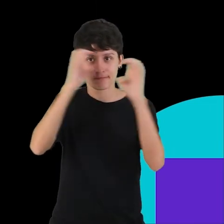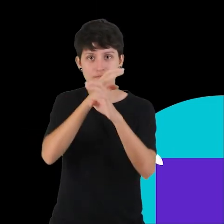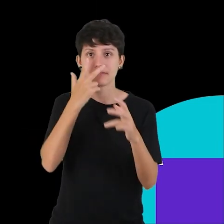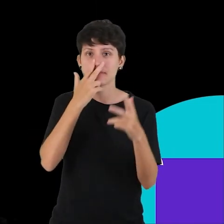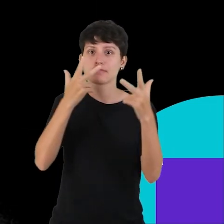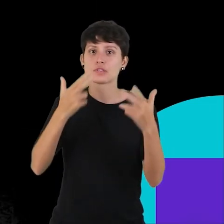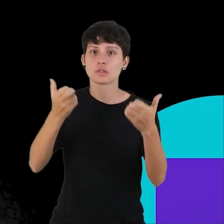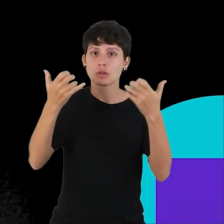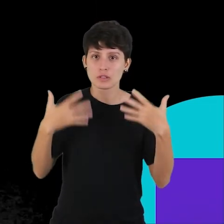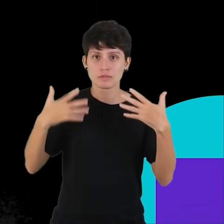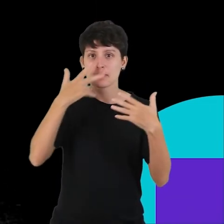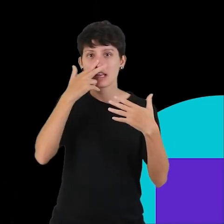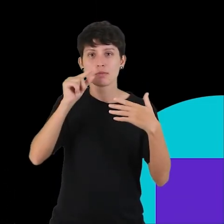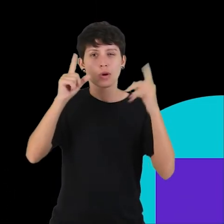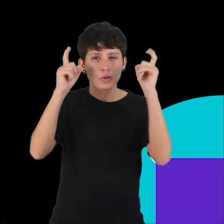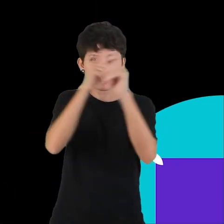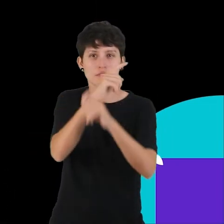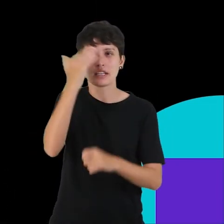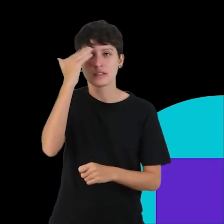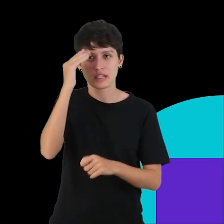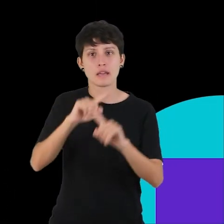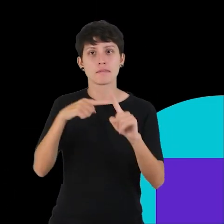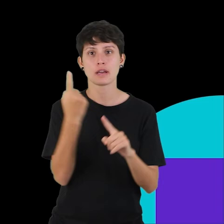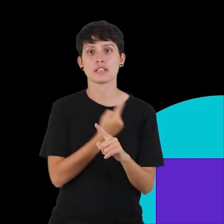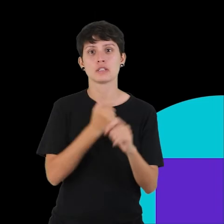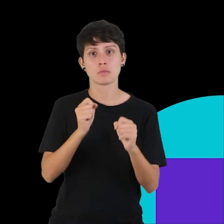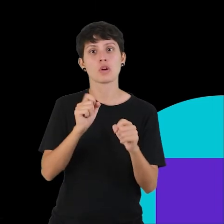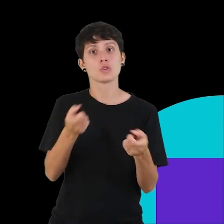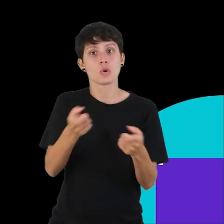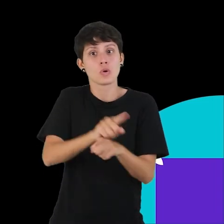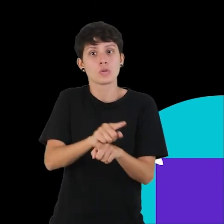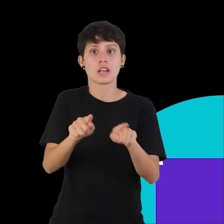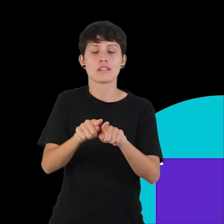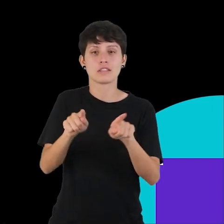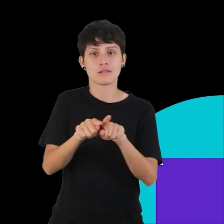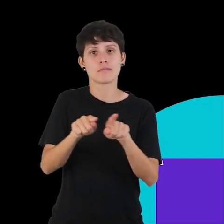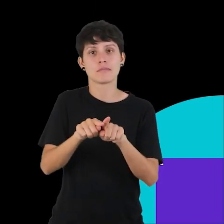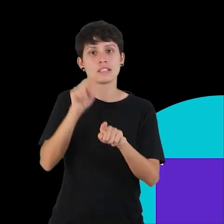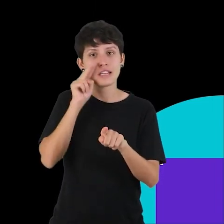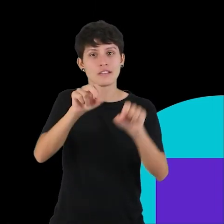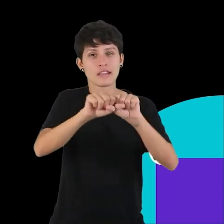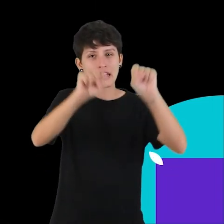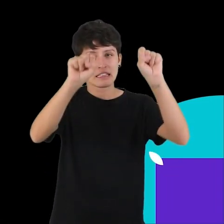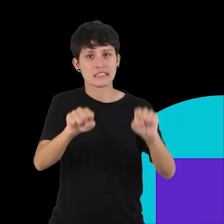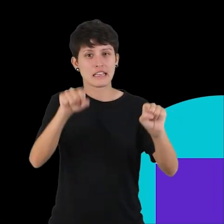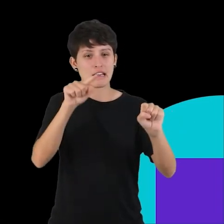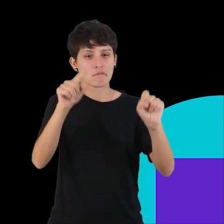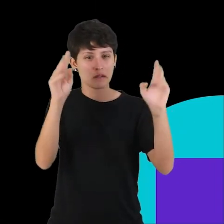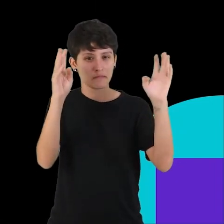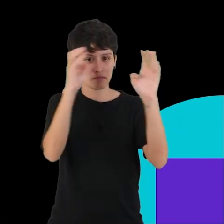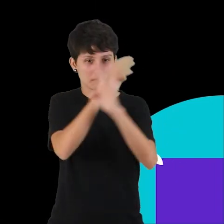processados e naturais. Isso é um sistema. Então, o sistema é essa entidade, vamos chamar assim, de